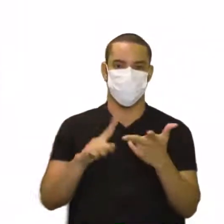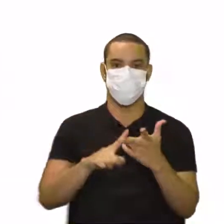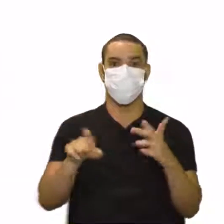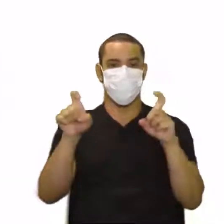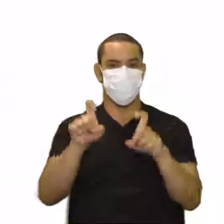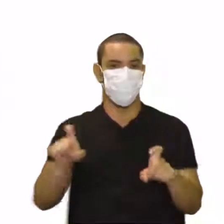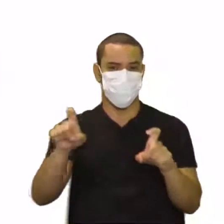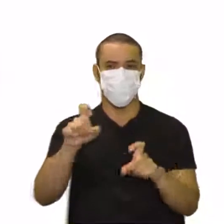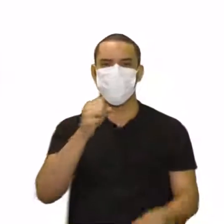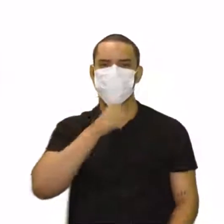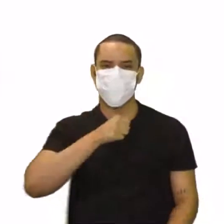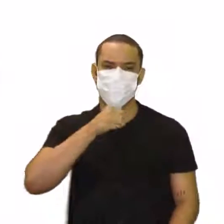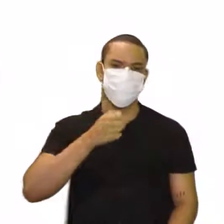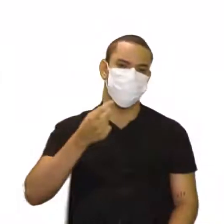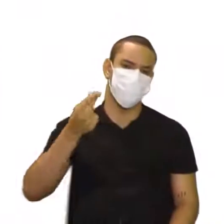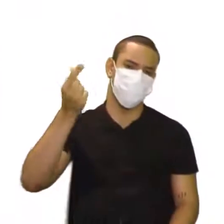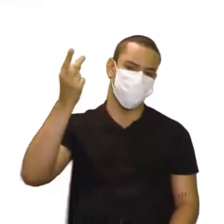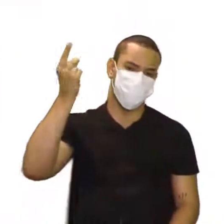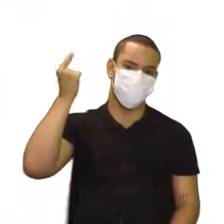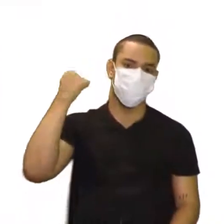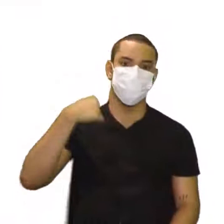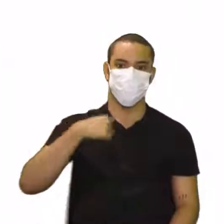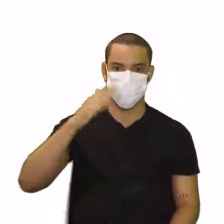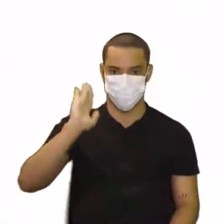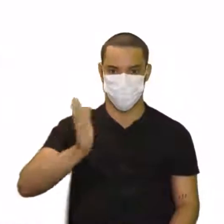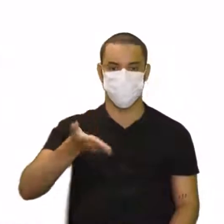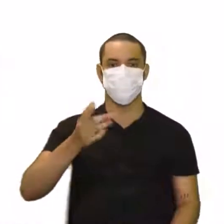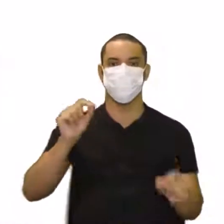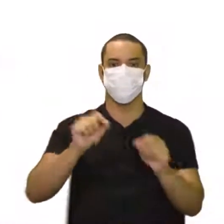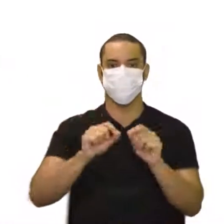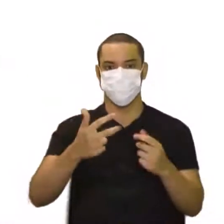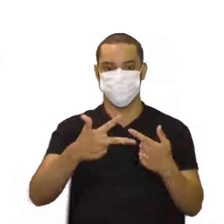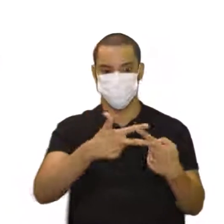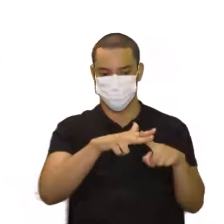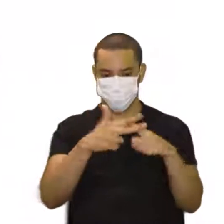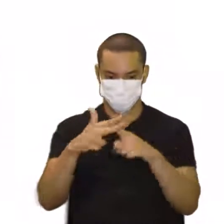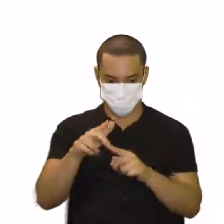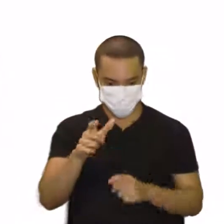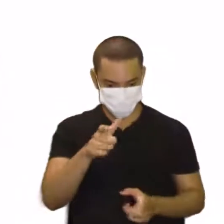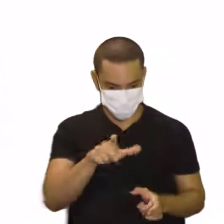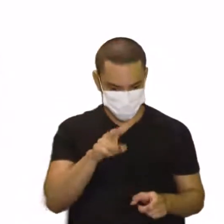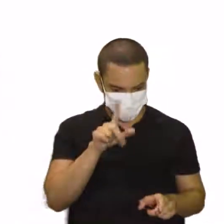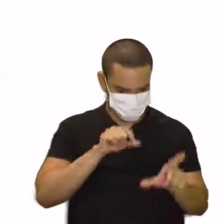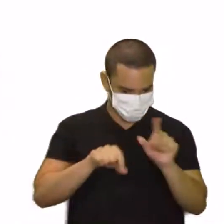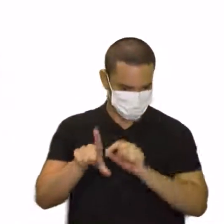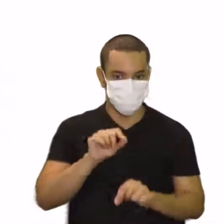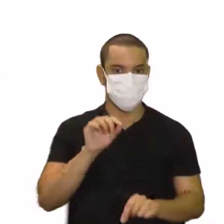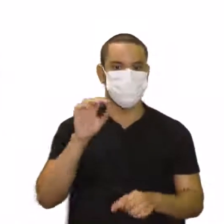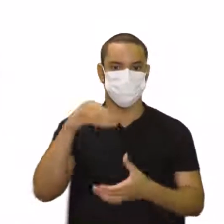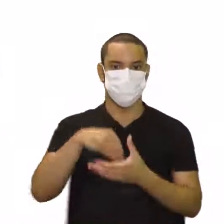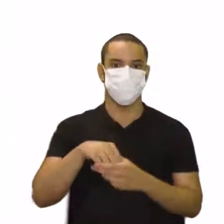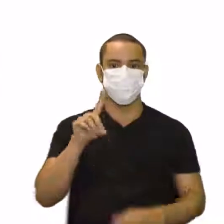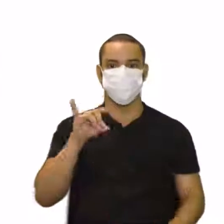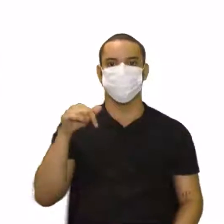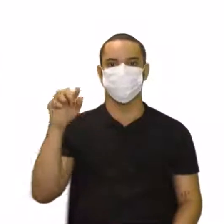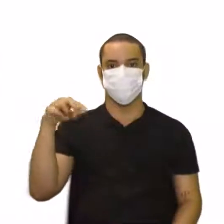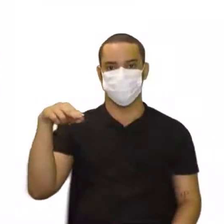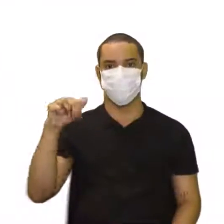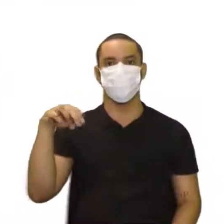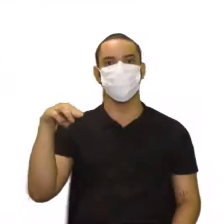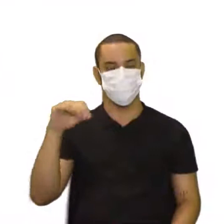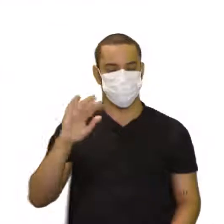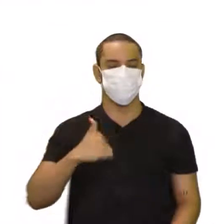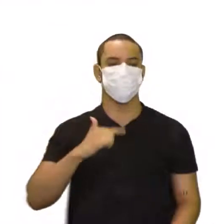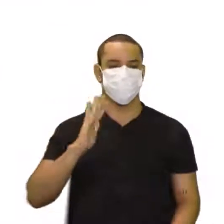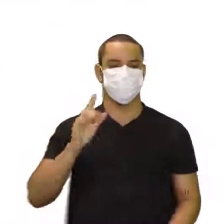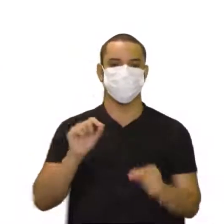computadores mais antigos, né? Eu já montei impressora para tirar esses dínamos aí também, tá bom? Já desmontei DVD para tirar os